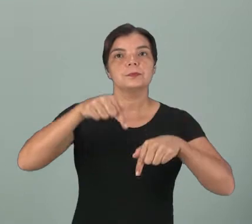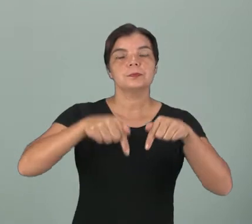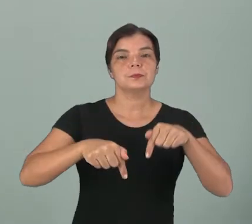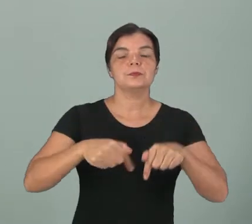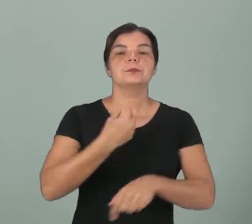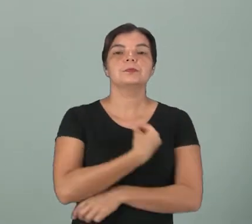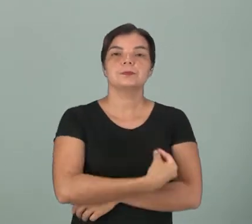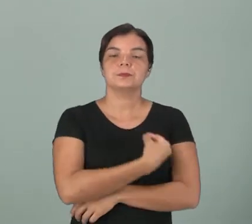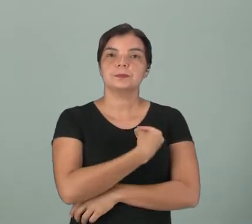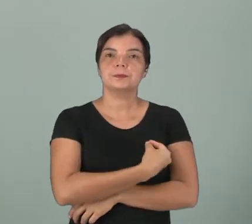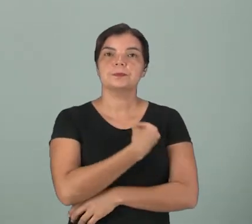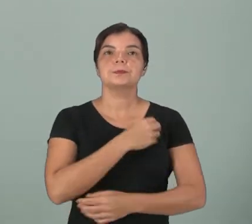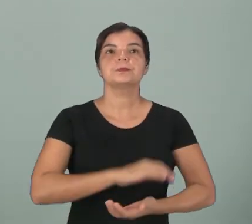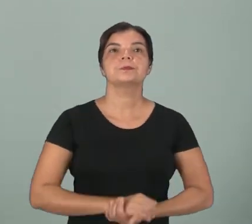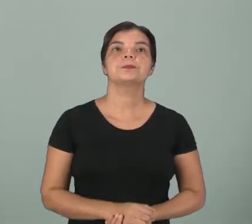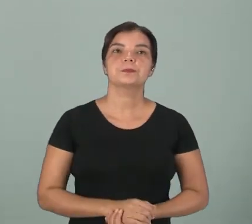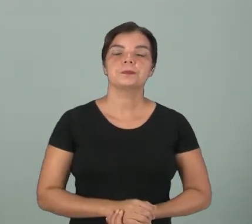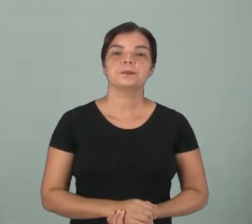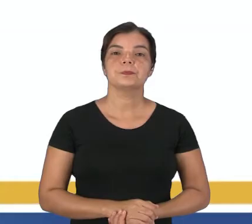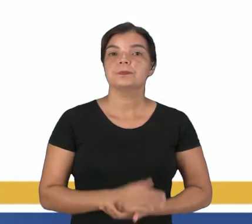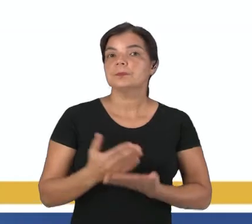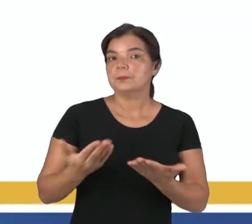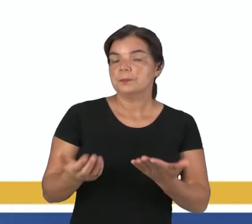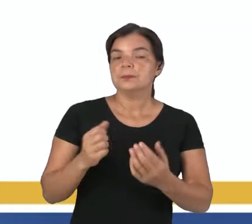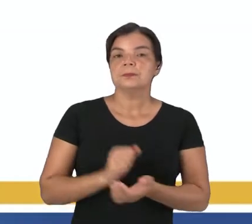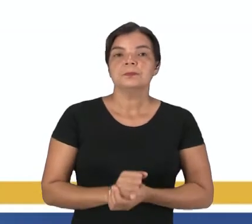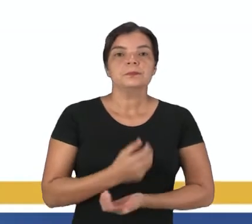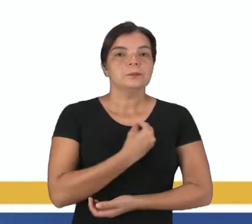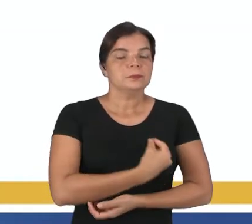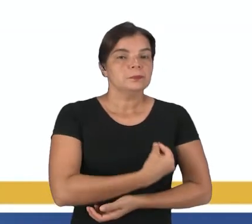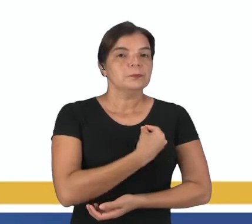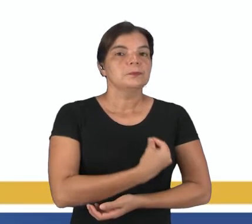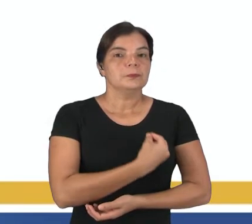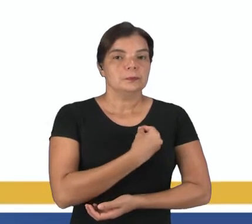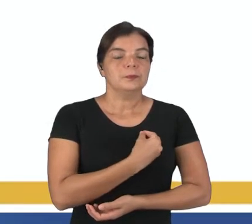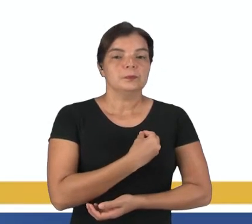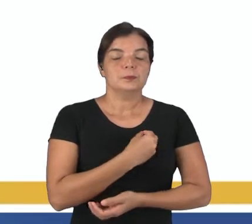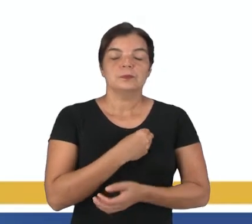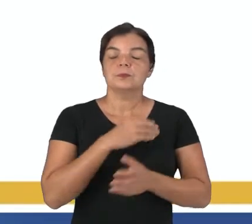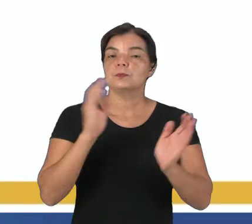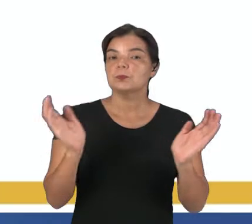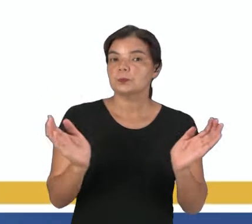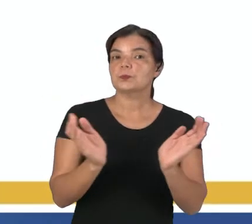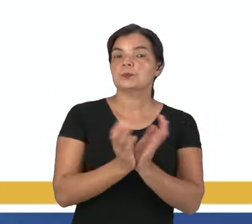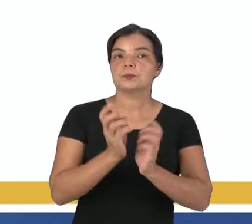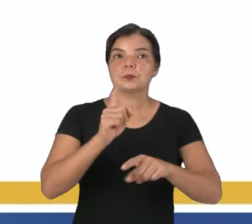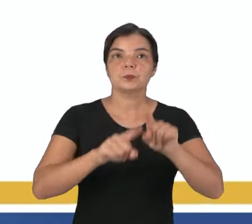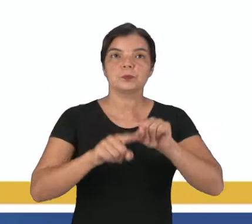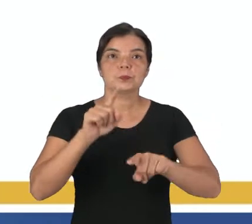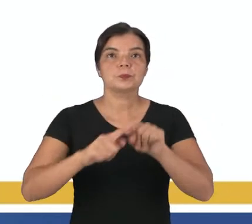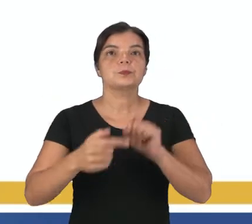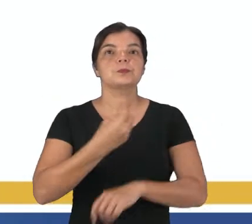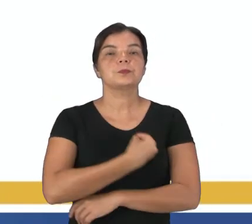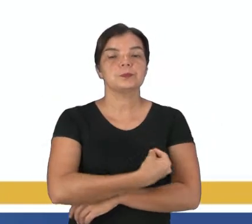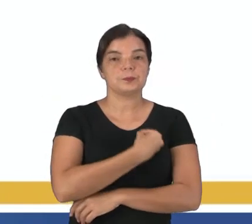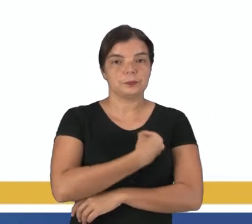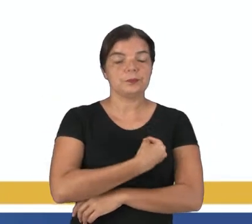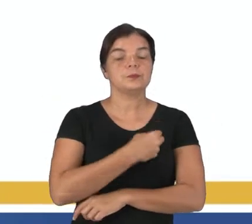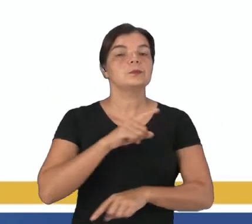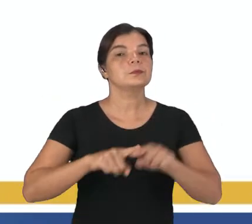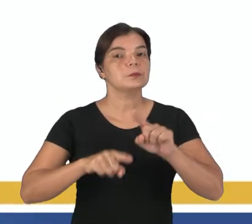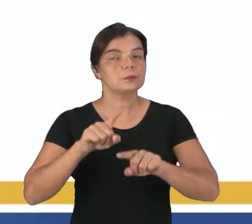a composição química dos seres vivos bom os seres vivos eles são compostos por uma matéria viva